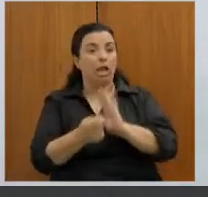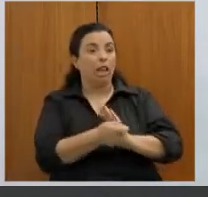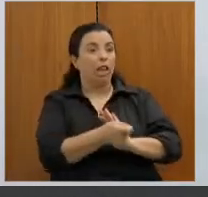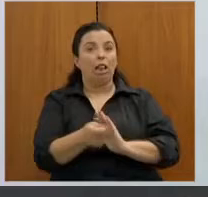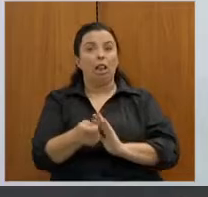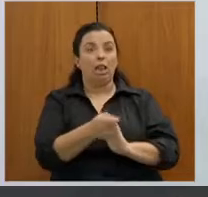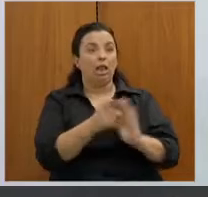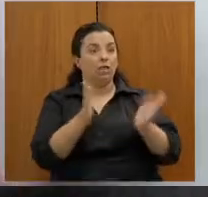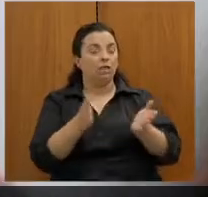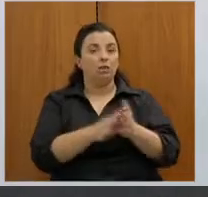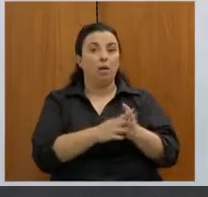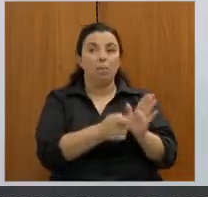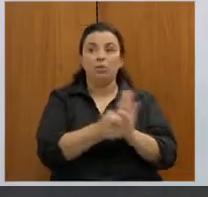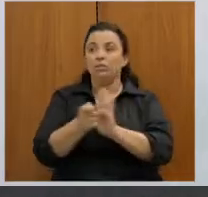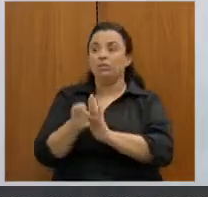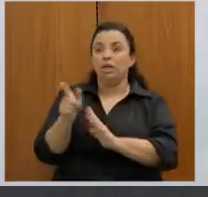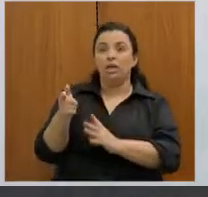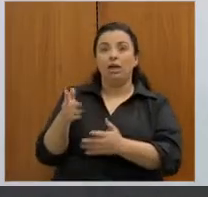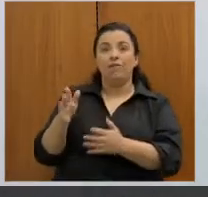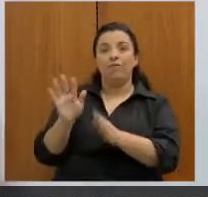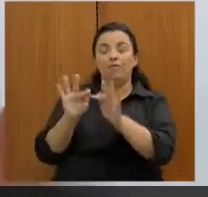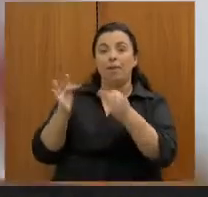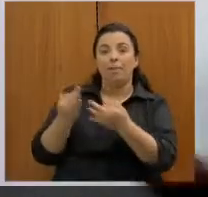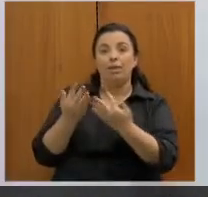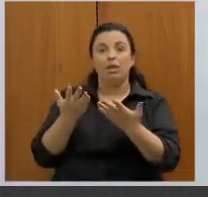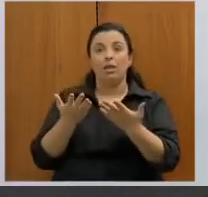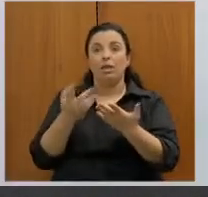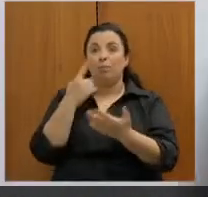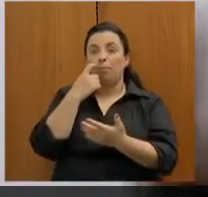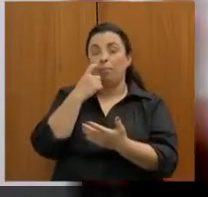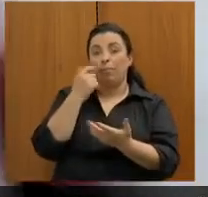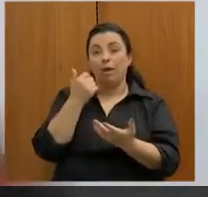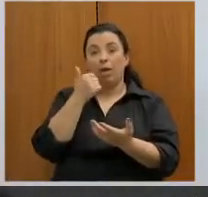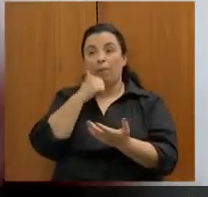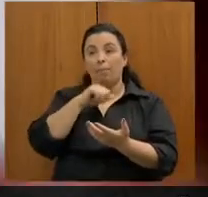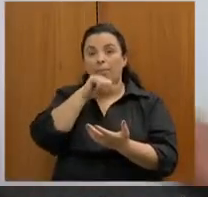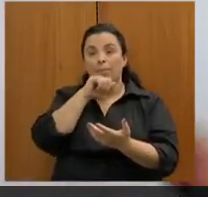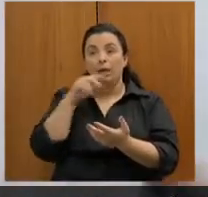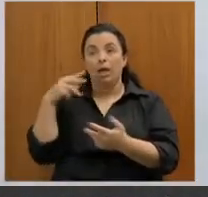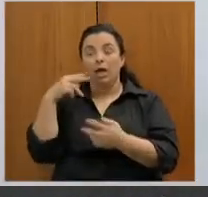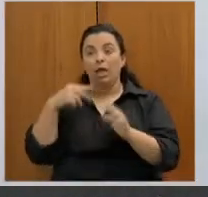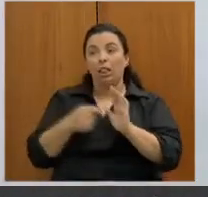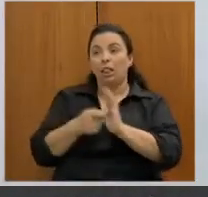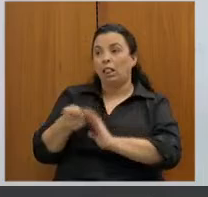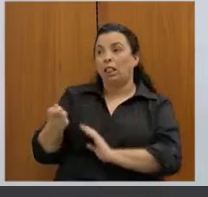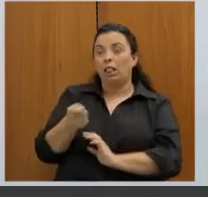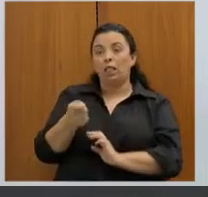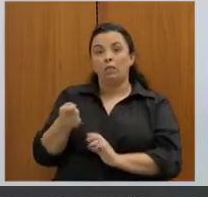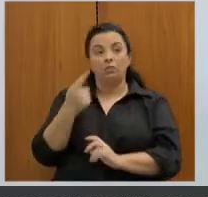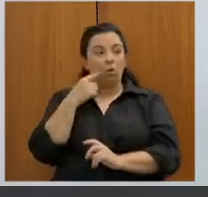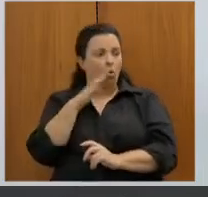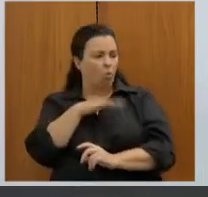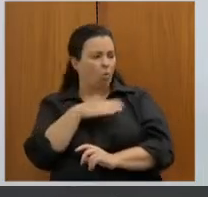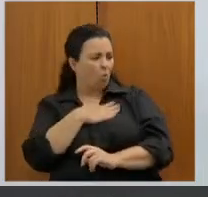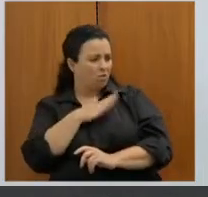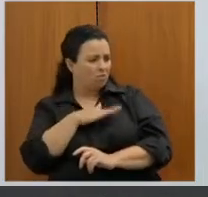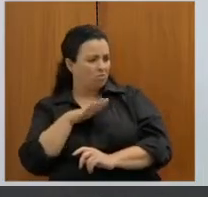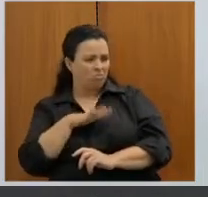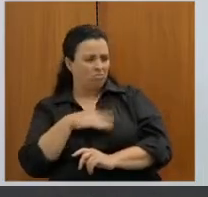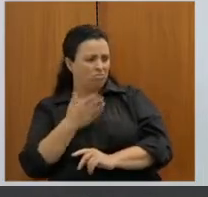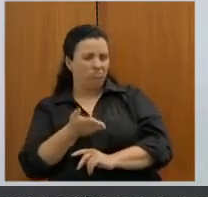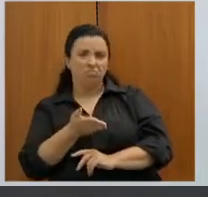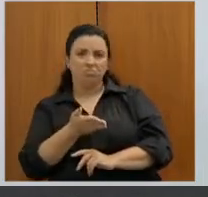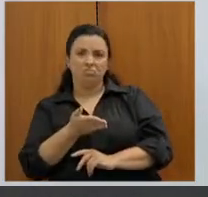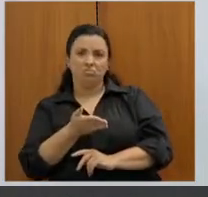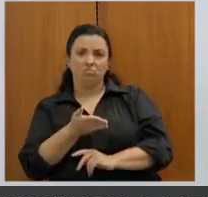é para família né para o papai para mamãe para todo mundo da família Oi e aí